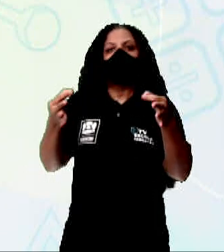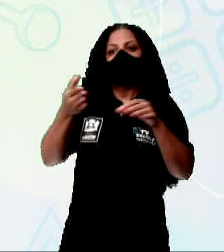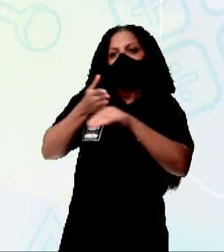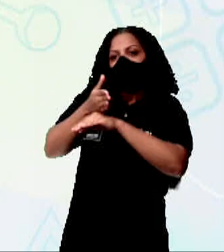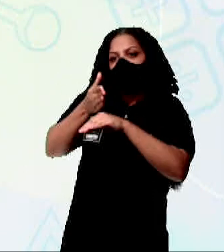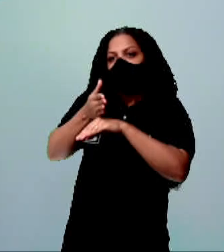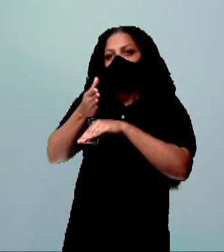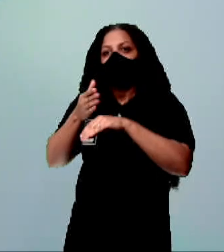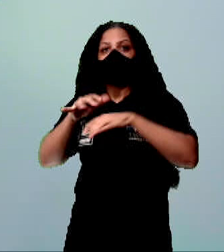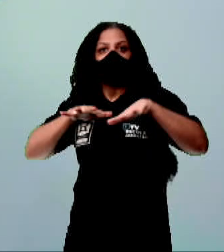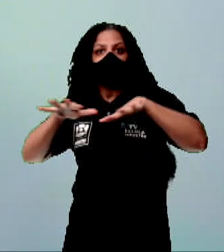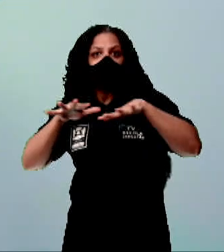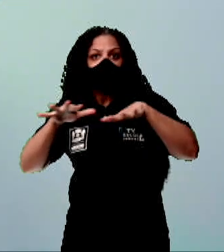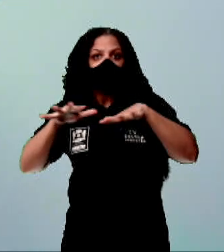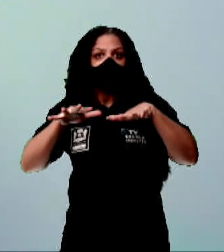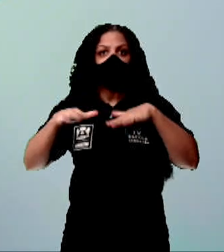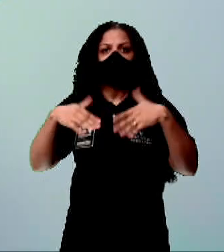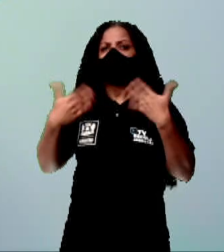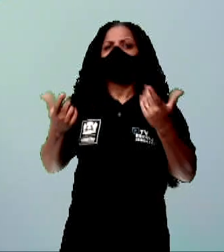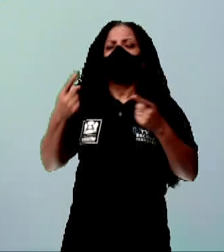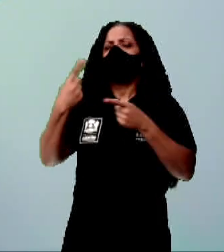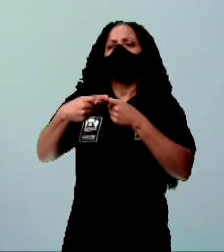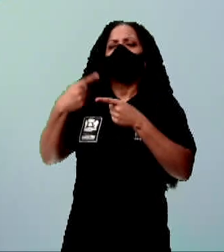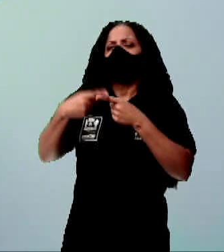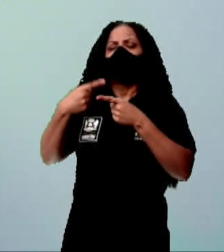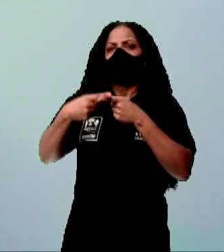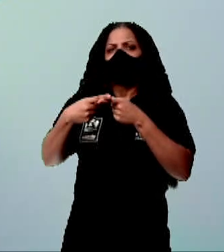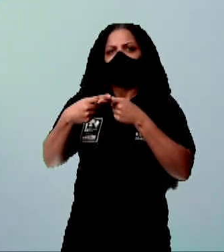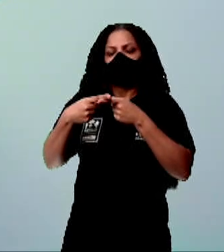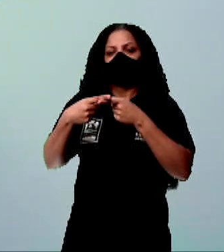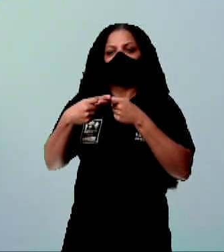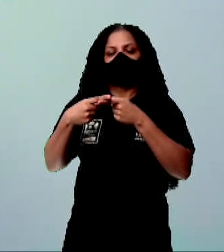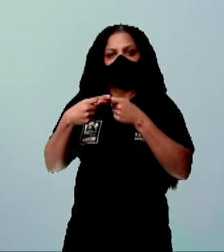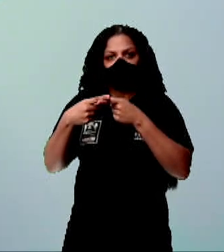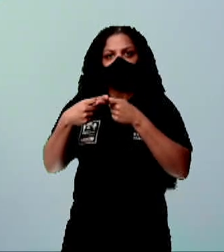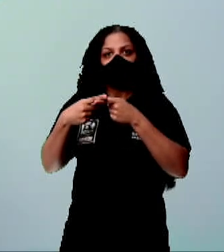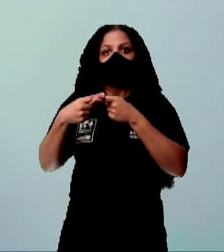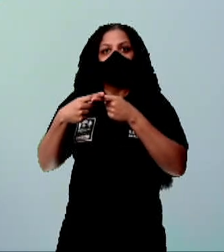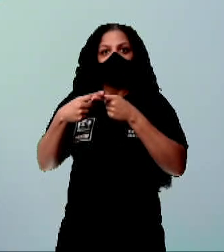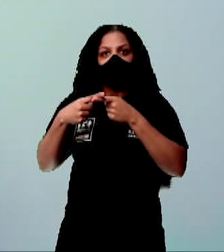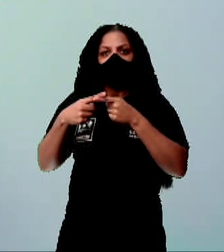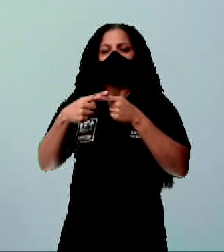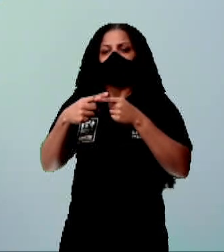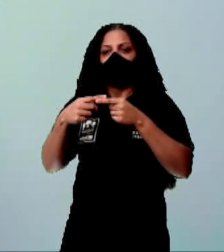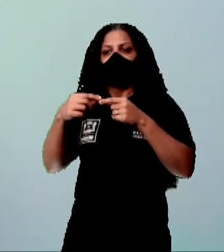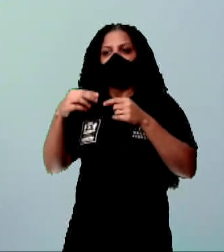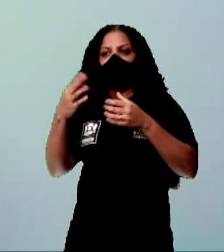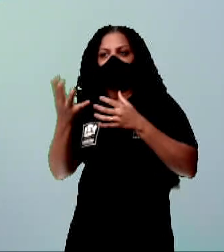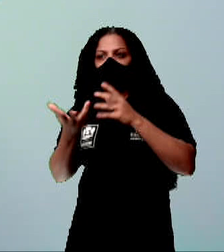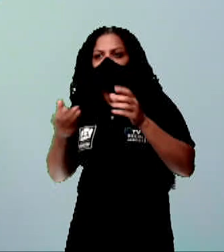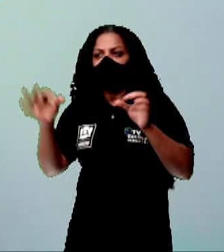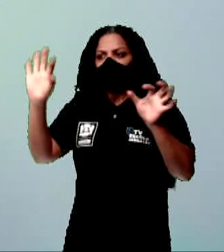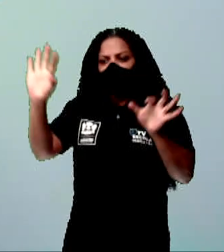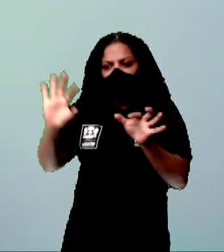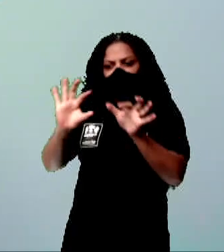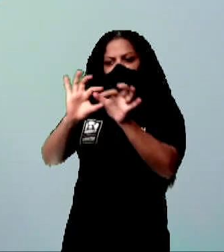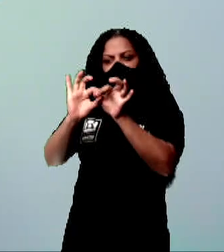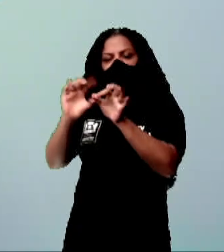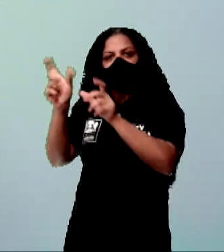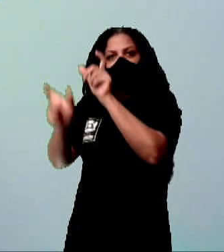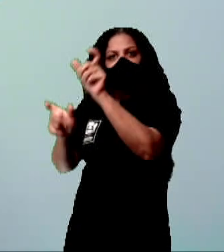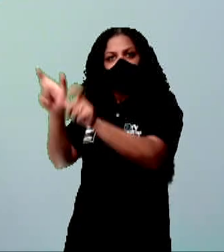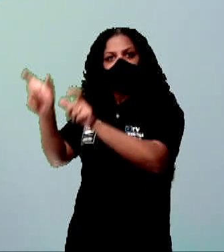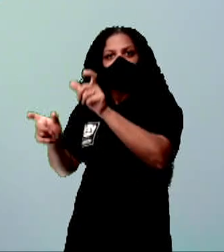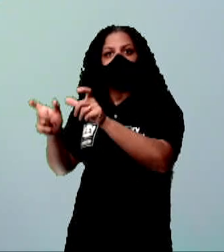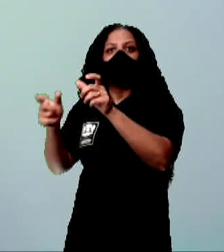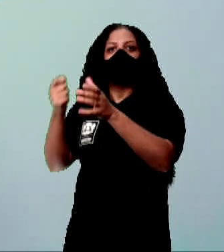linguagem simples, dinâmica e acessível? Para se aproximar do consumidor, né? Porque o consumidor é o quê? A grande